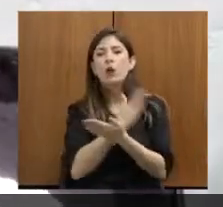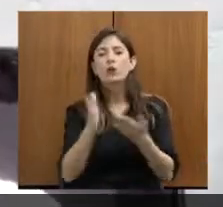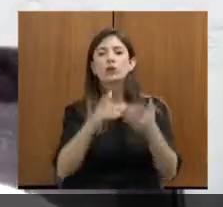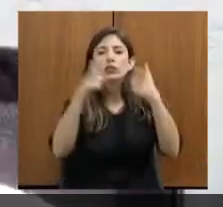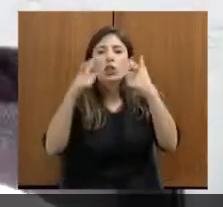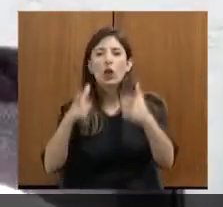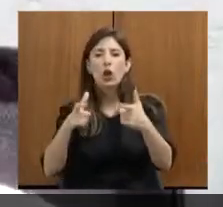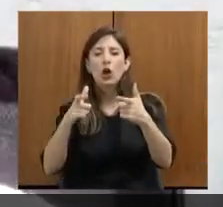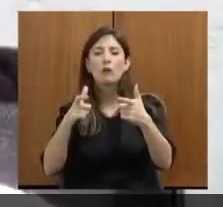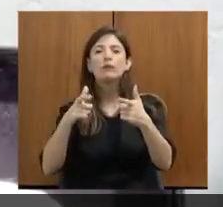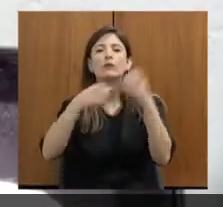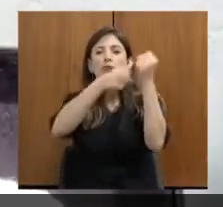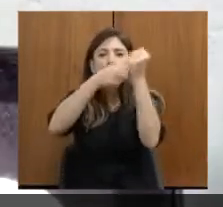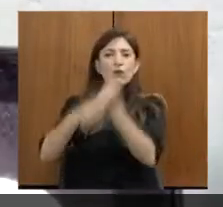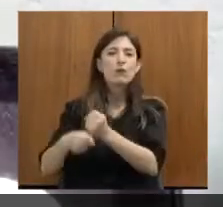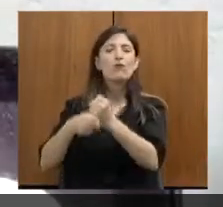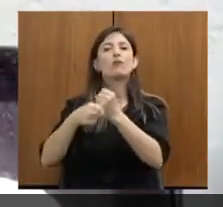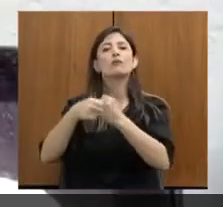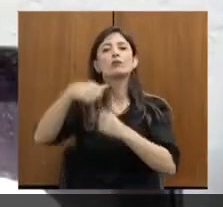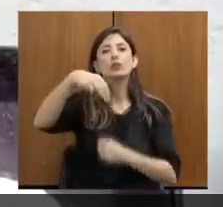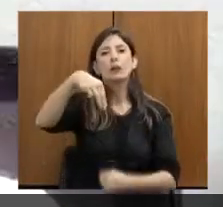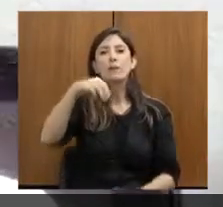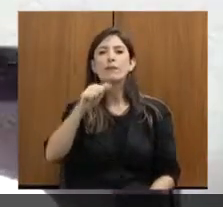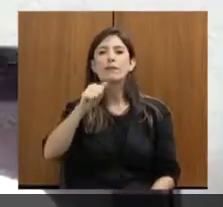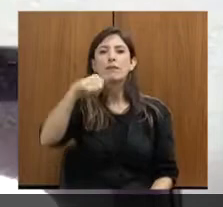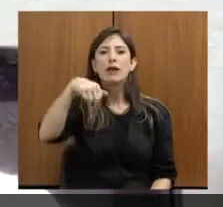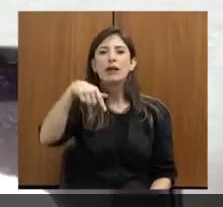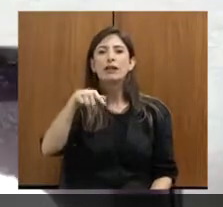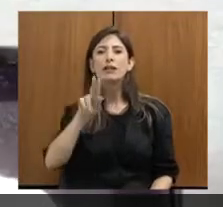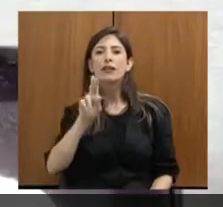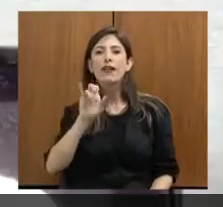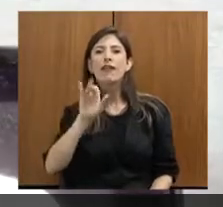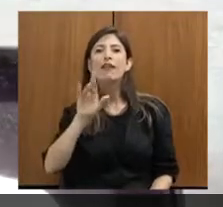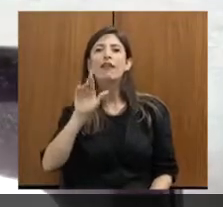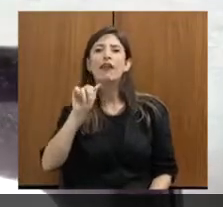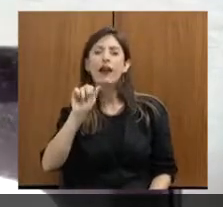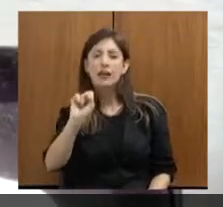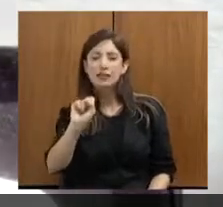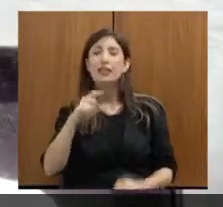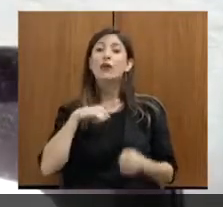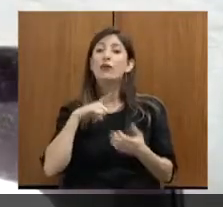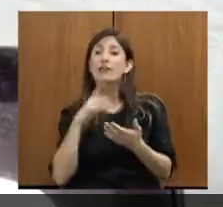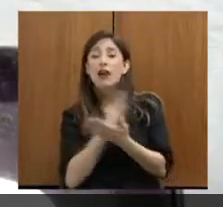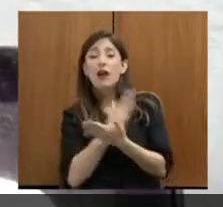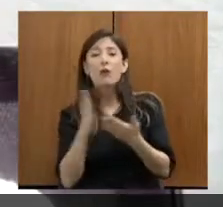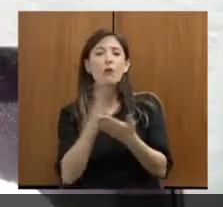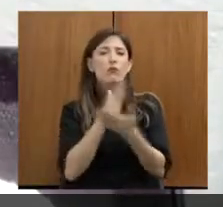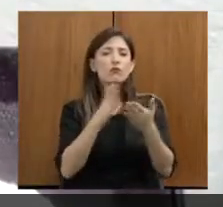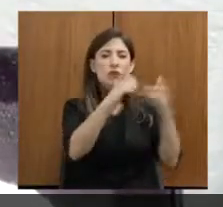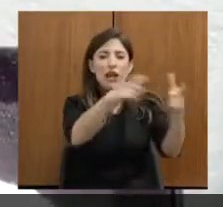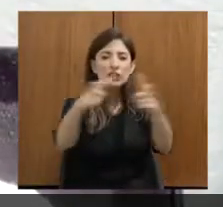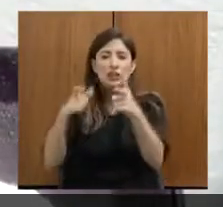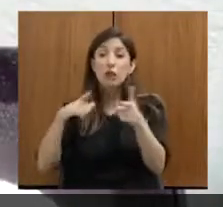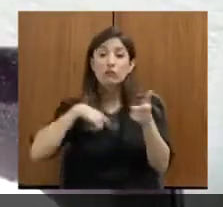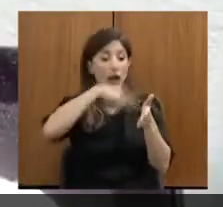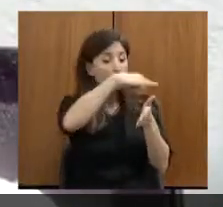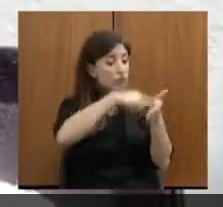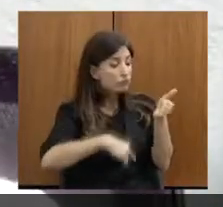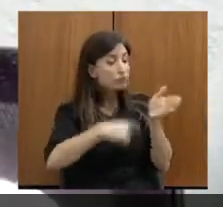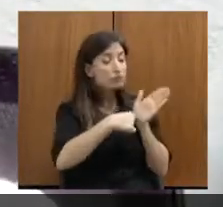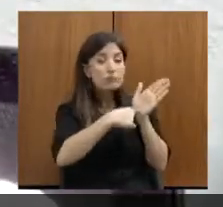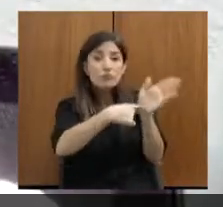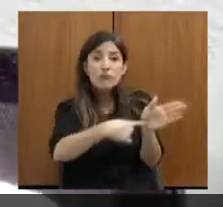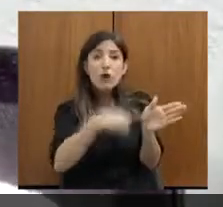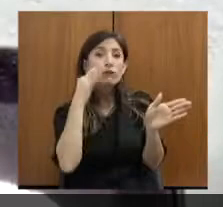quilombo de mangueiras Então a gente tem ali naquela região dados dos registros de terra do Curral del-rei indicando